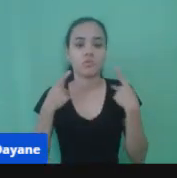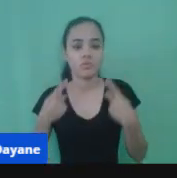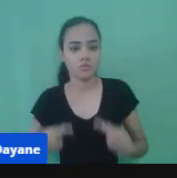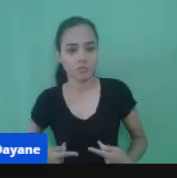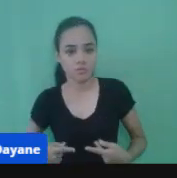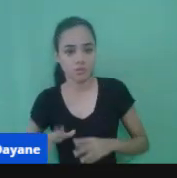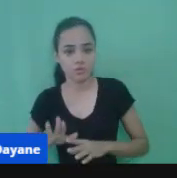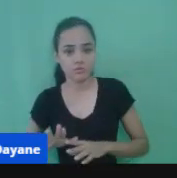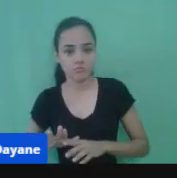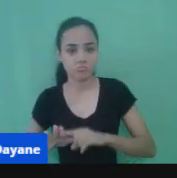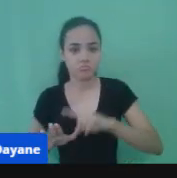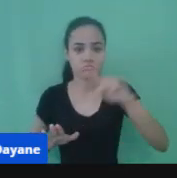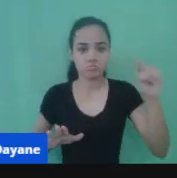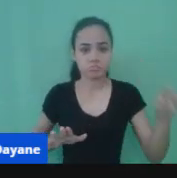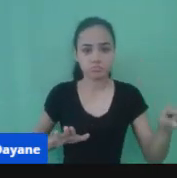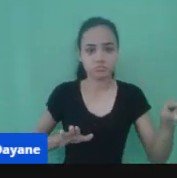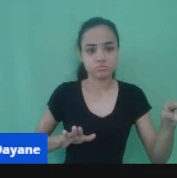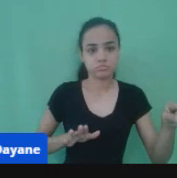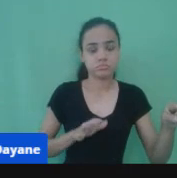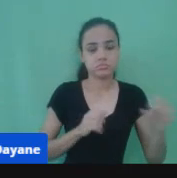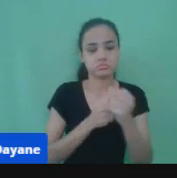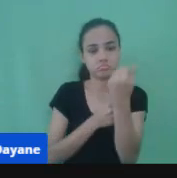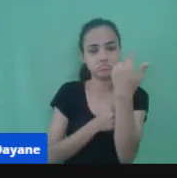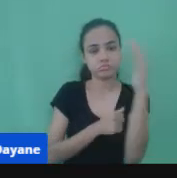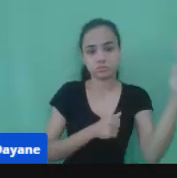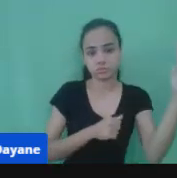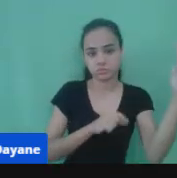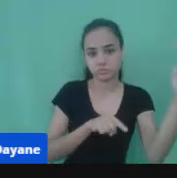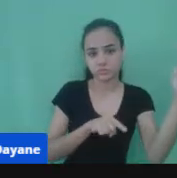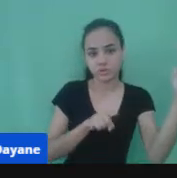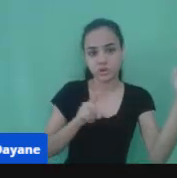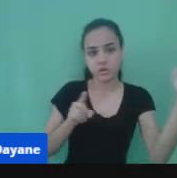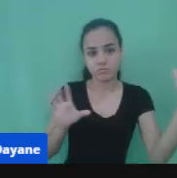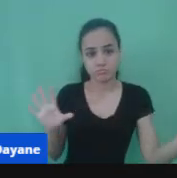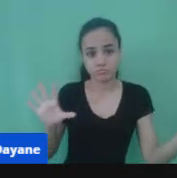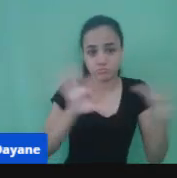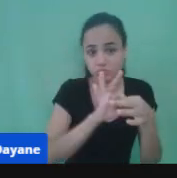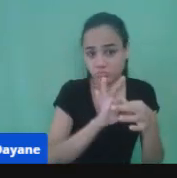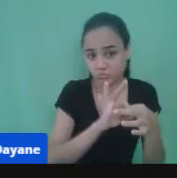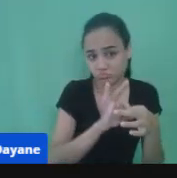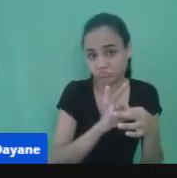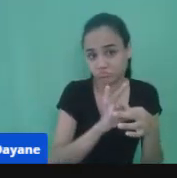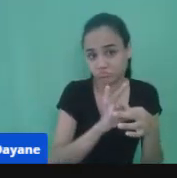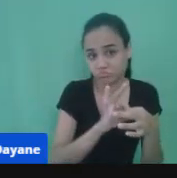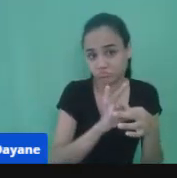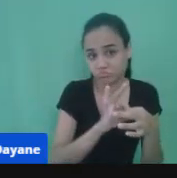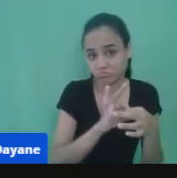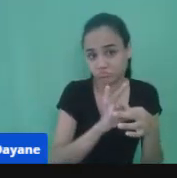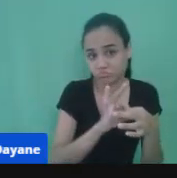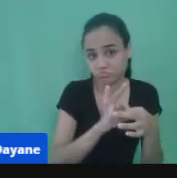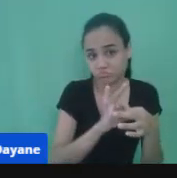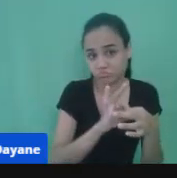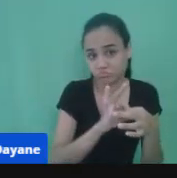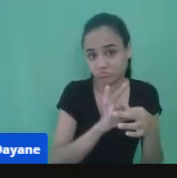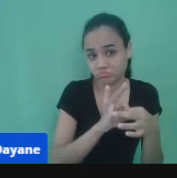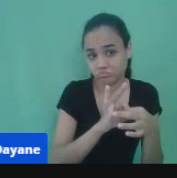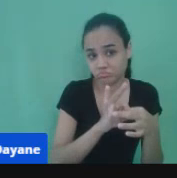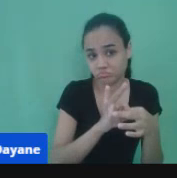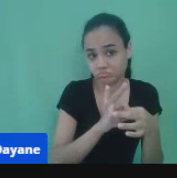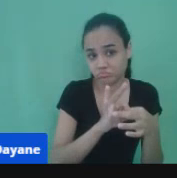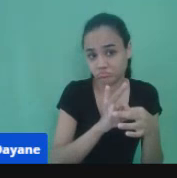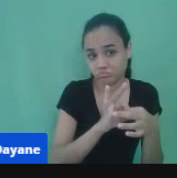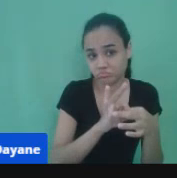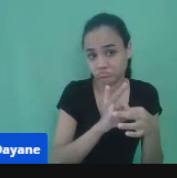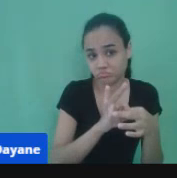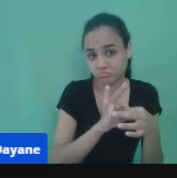faz parte do meio ambiente? É uma questão para a gente começar a pensar. O Programa Nacional de Educação Ambiental, ao longo